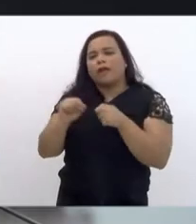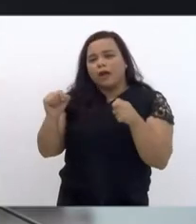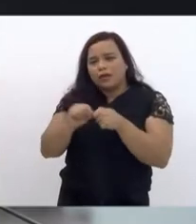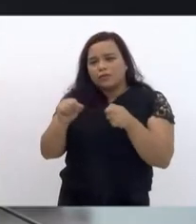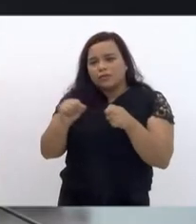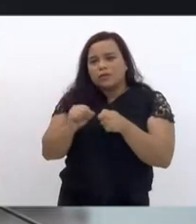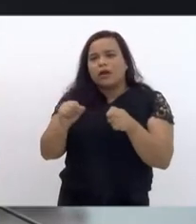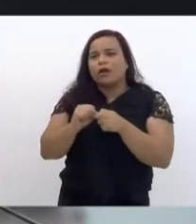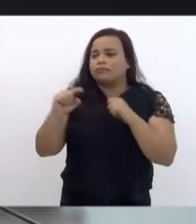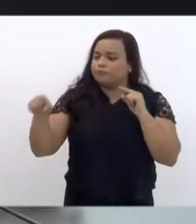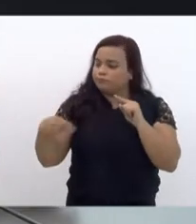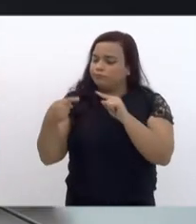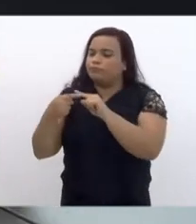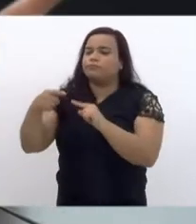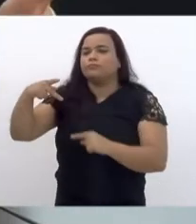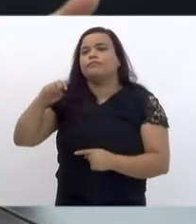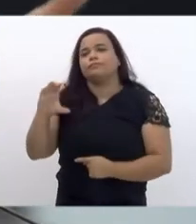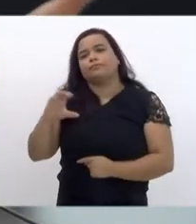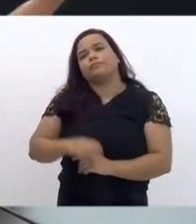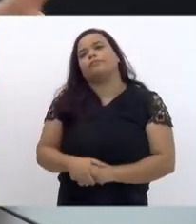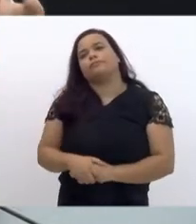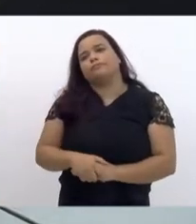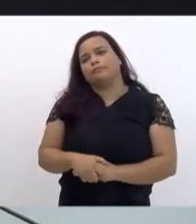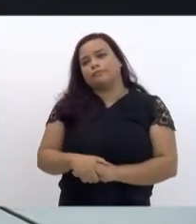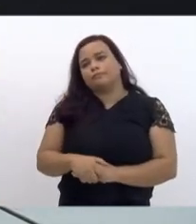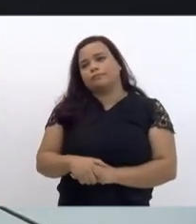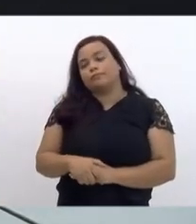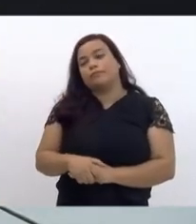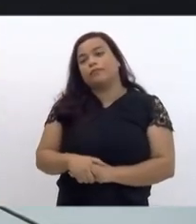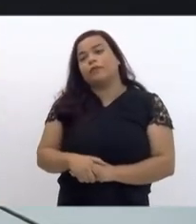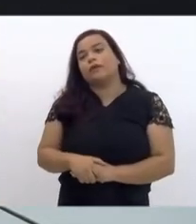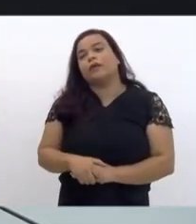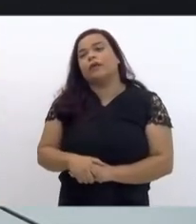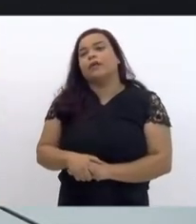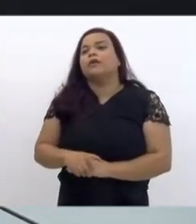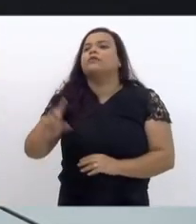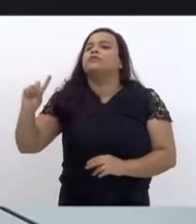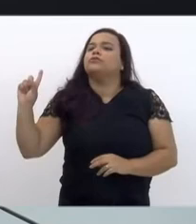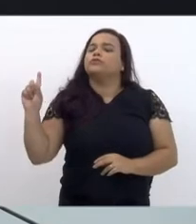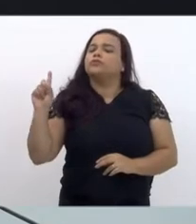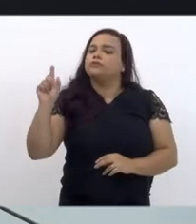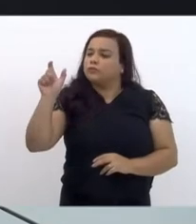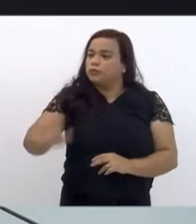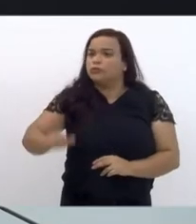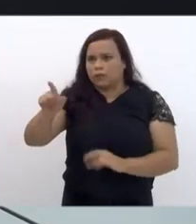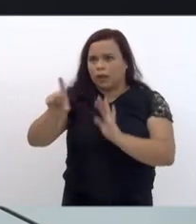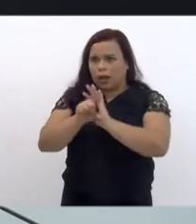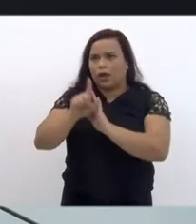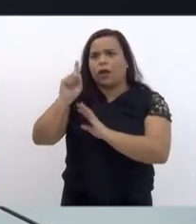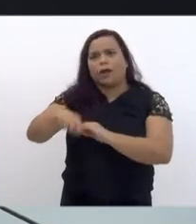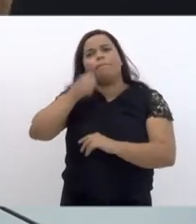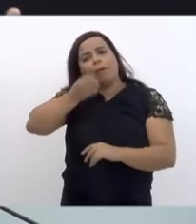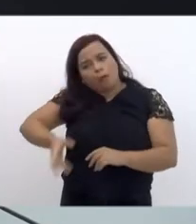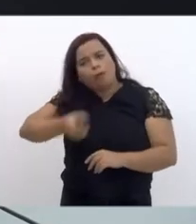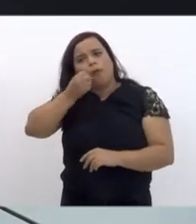TAC. Da efetividade ao TAC. E ela é uma lei muito